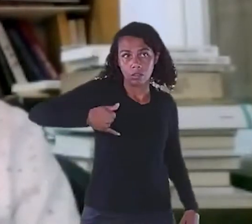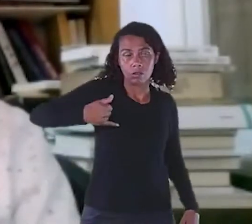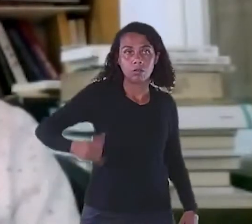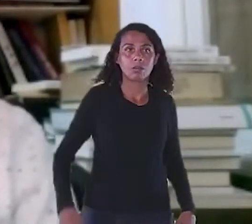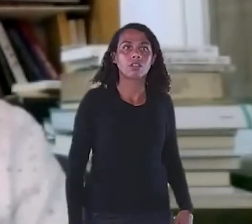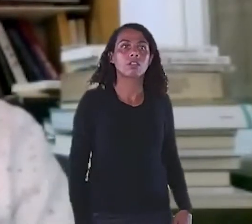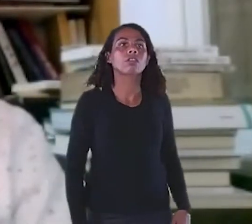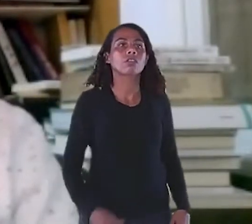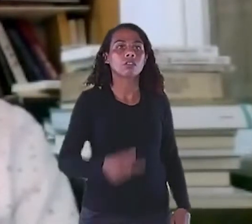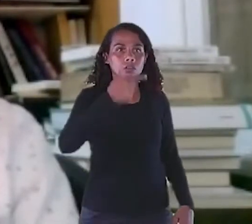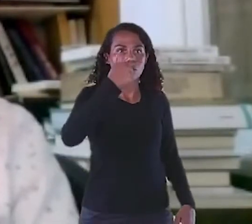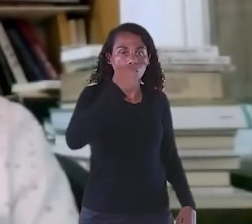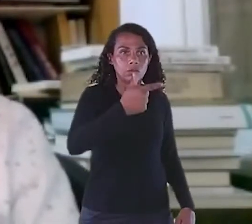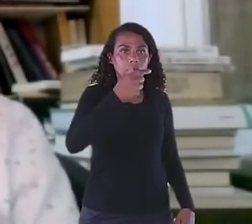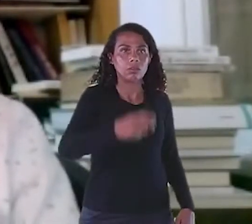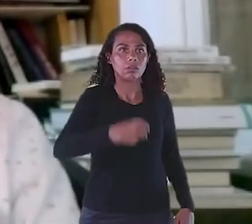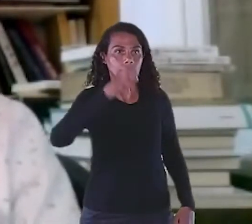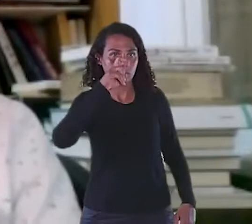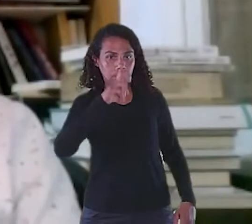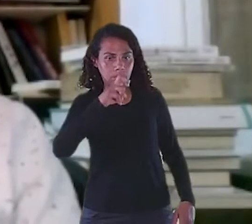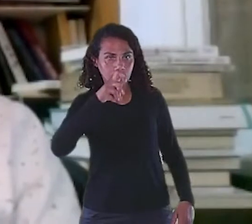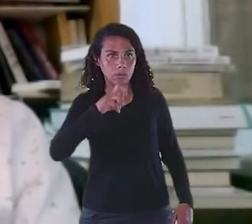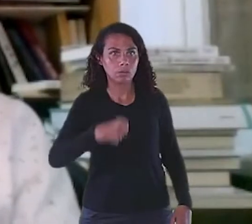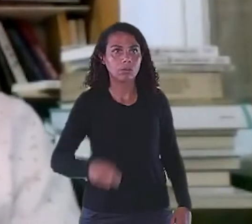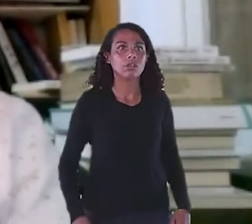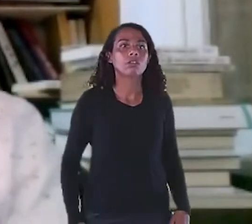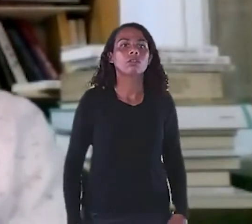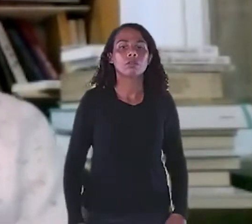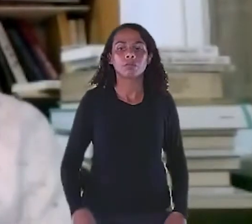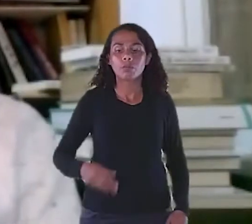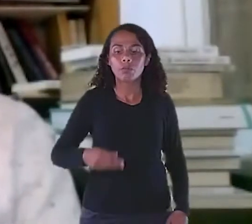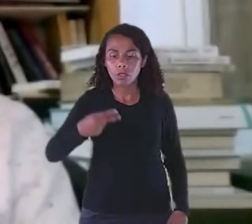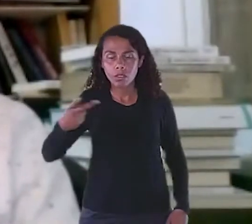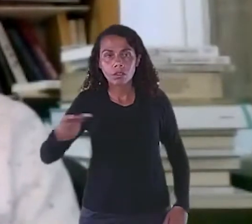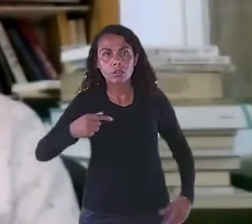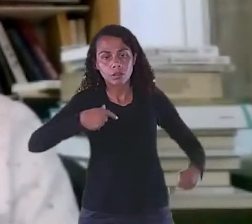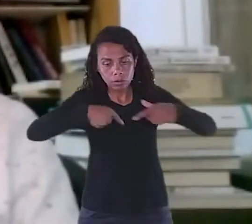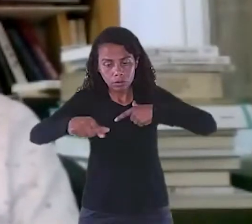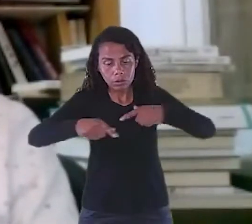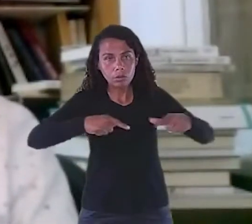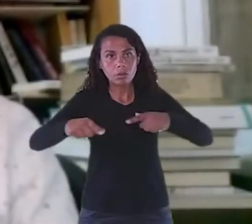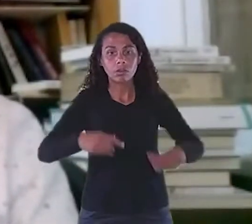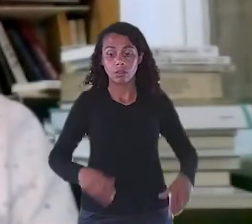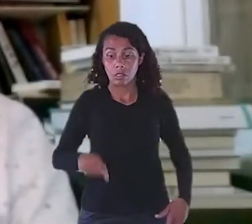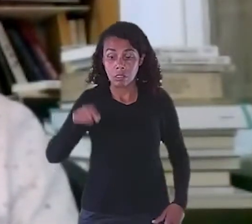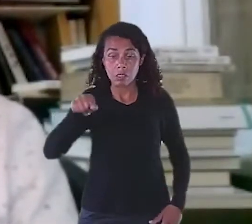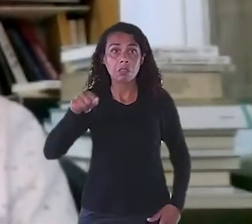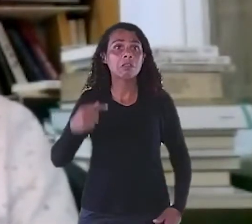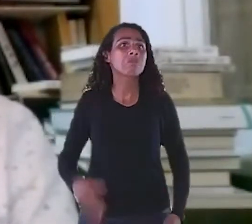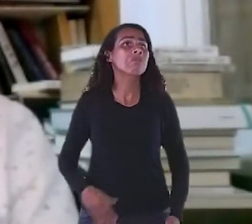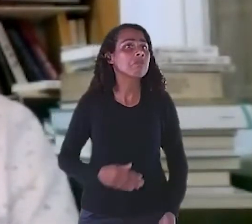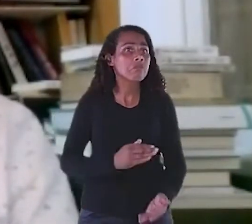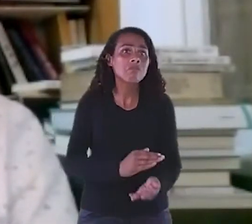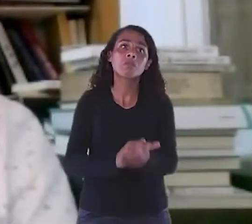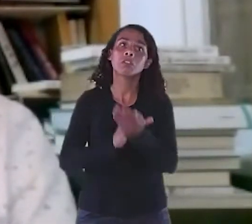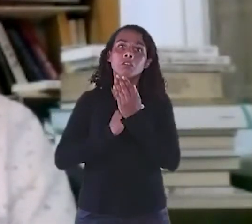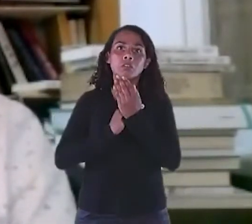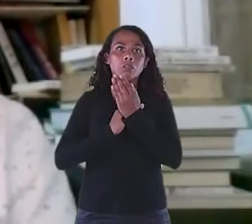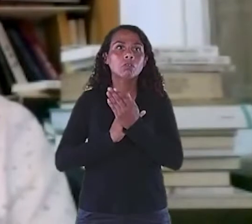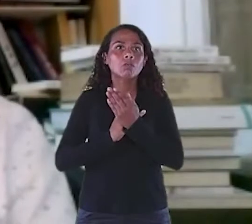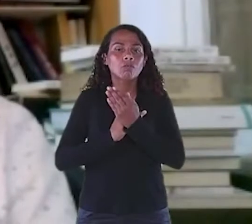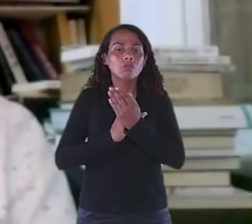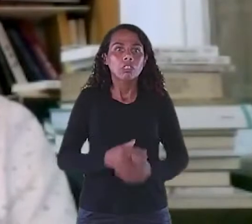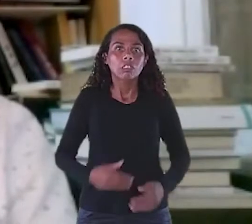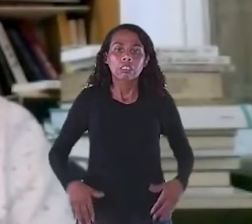né? E o Murilo me dava uma corda, uma coisa sem tamanho, sabe? Ele